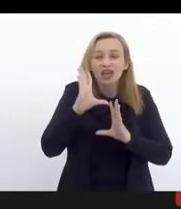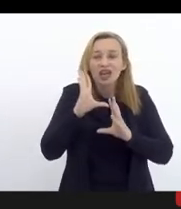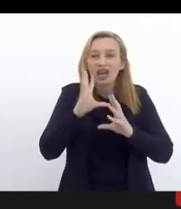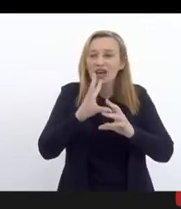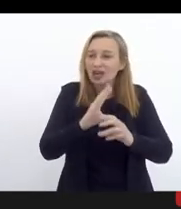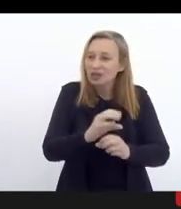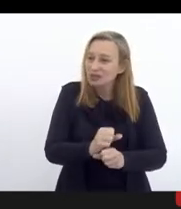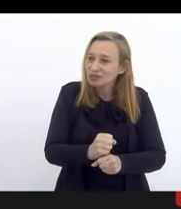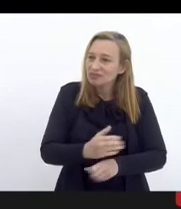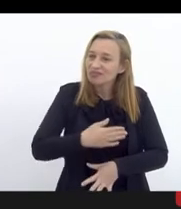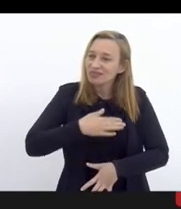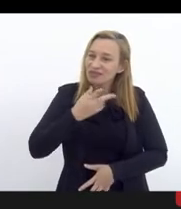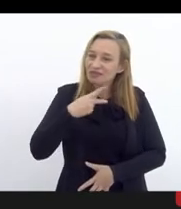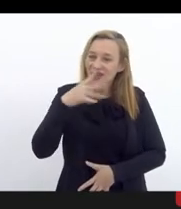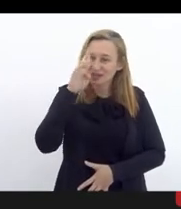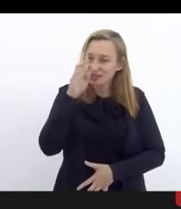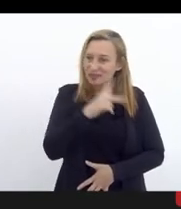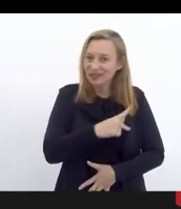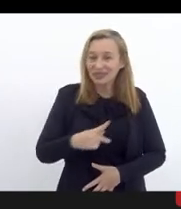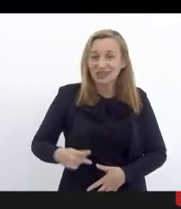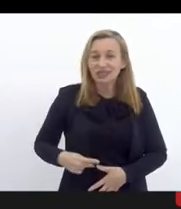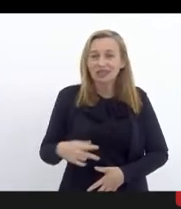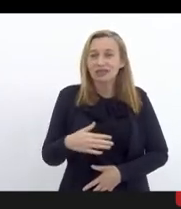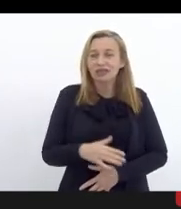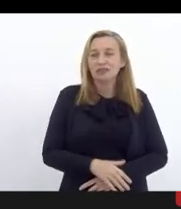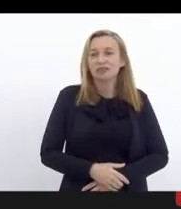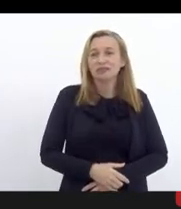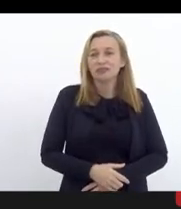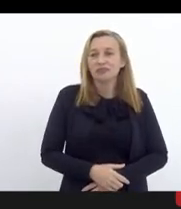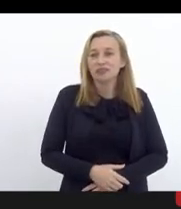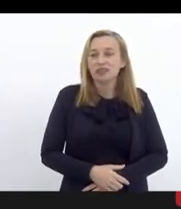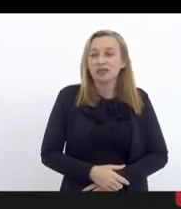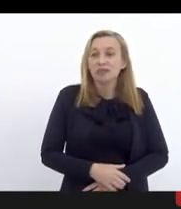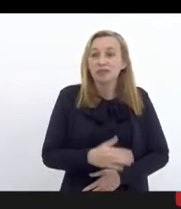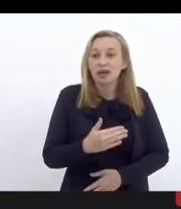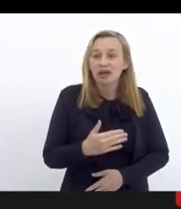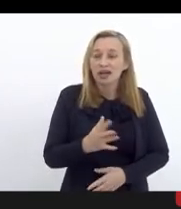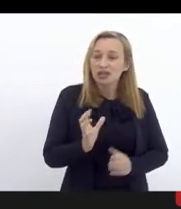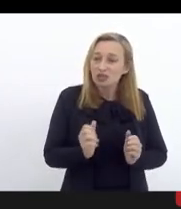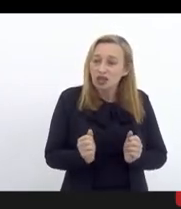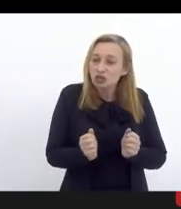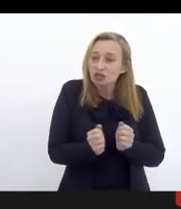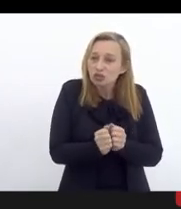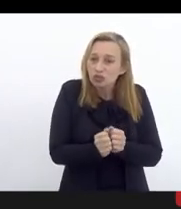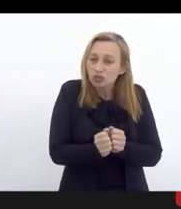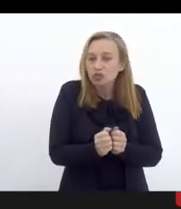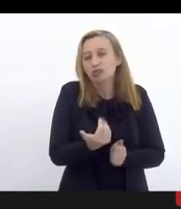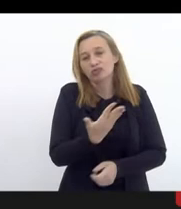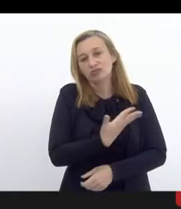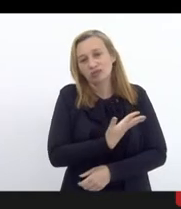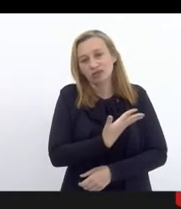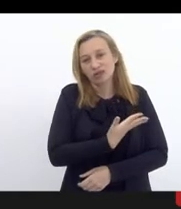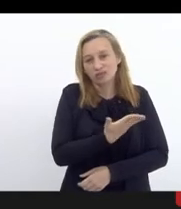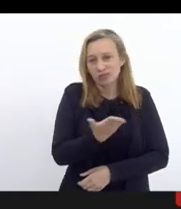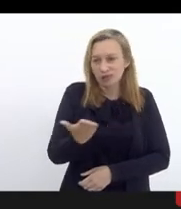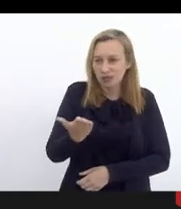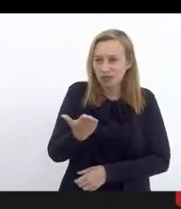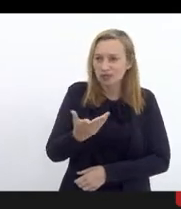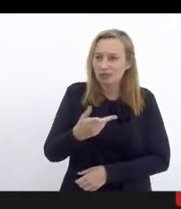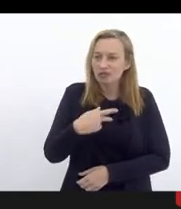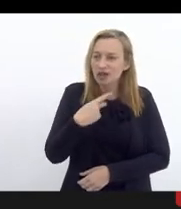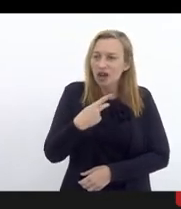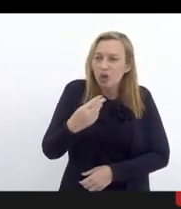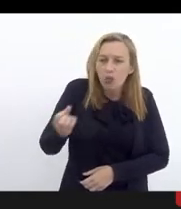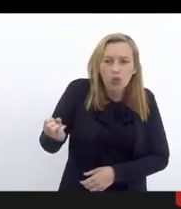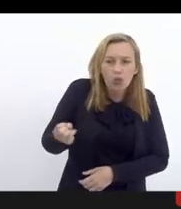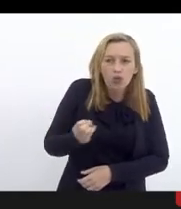palavras, presidente, para poder comemorar junto com os nossos companheiros uma